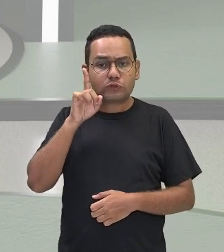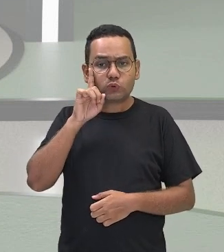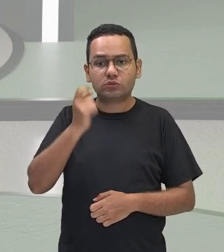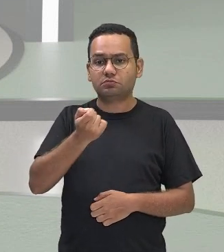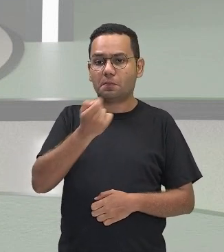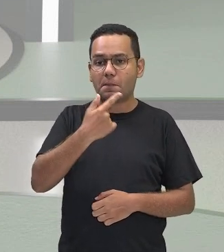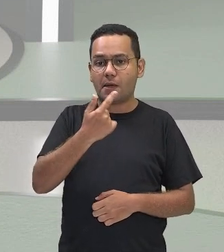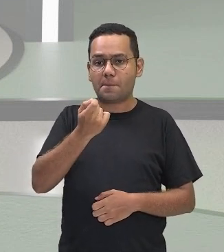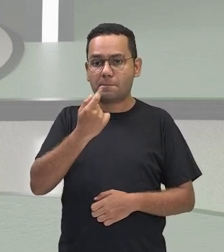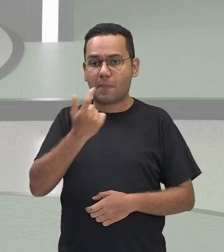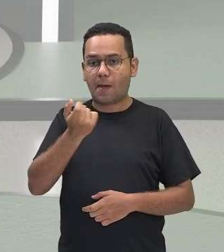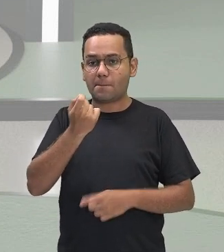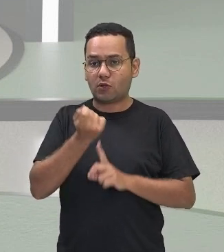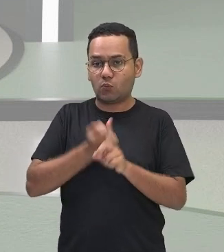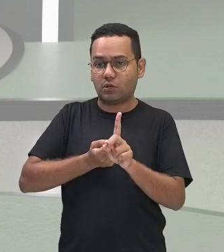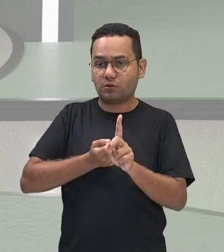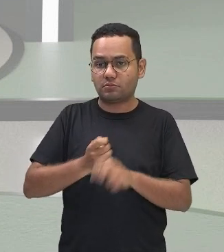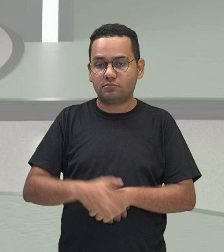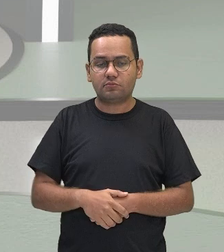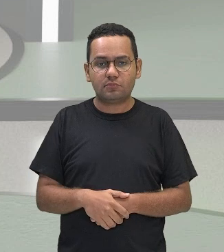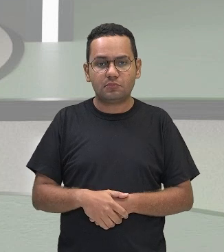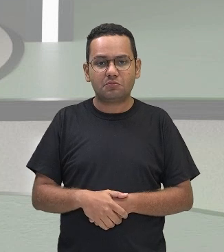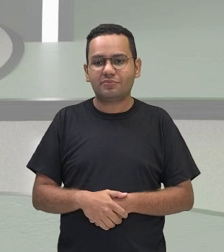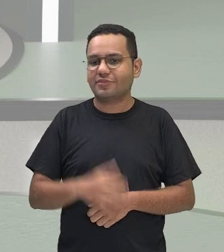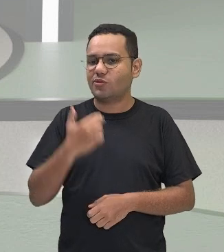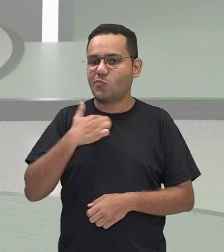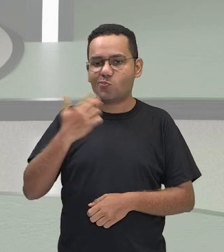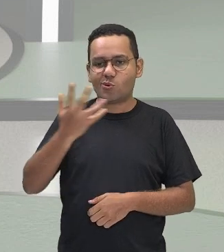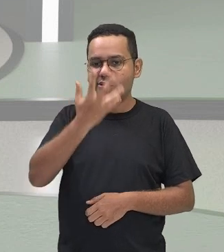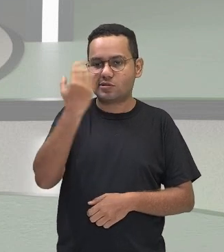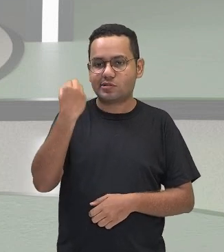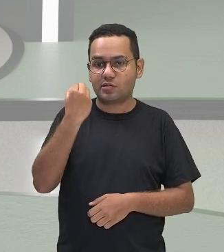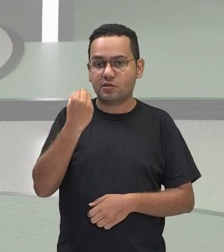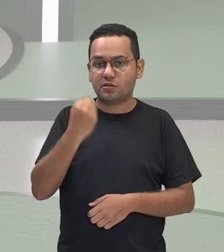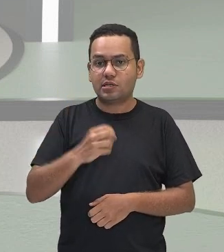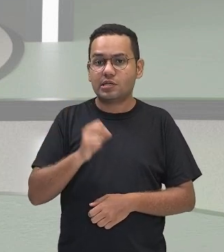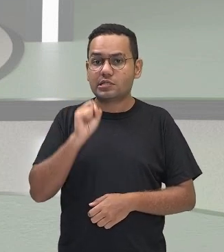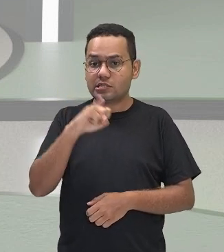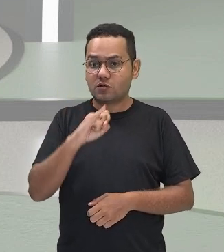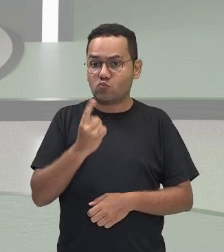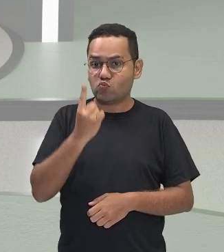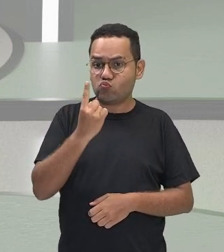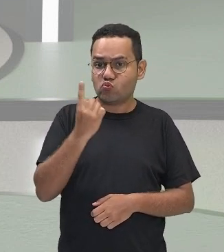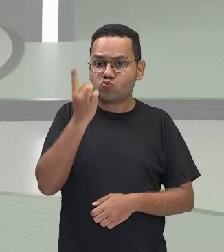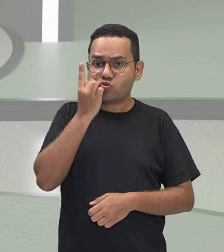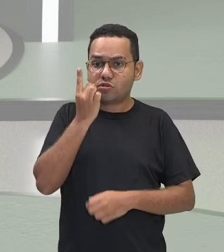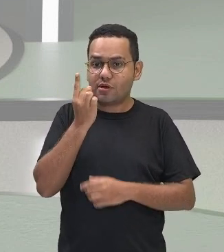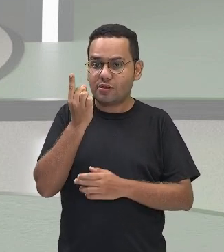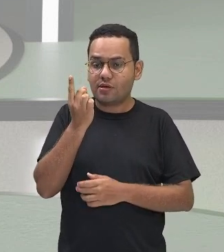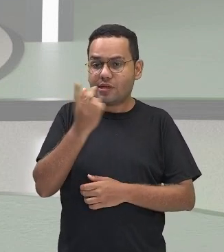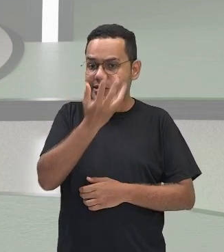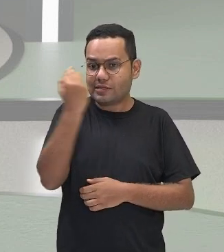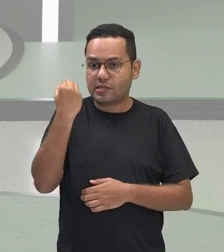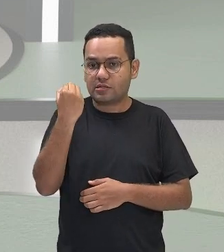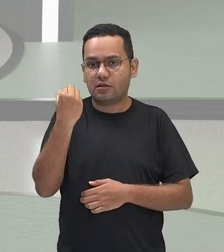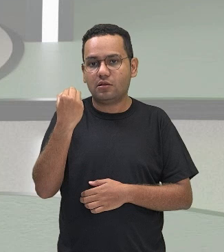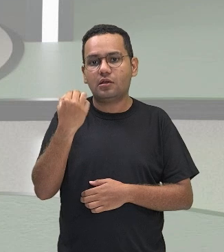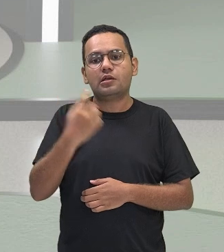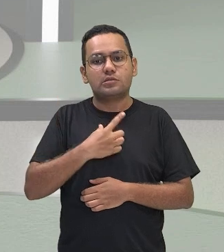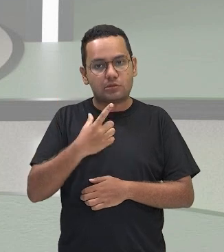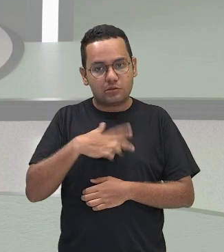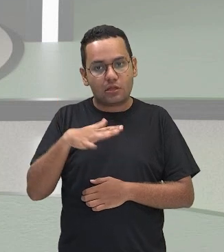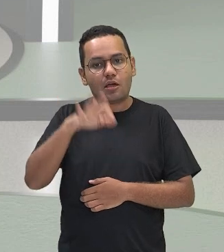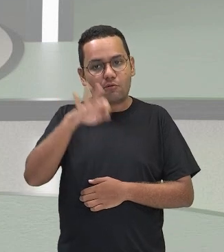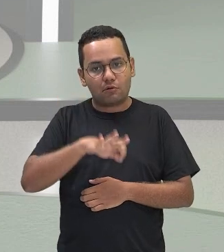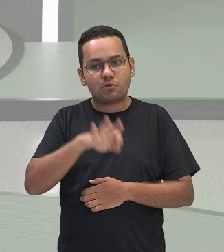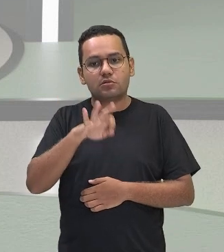do mês, né? Não pode esquecer, porque se ela esquecer um único dia, já afeta ali e já aumenta a possibilidade de ocorrer